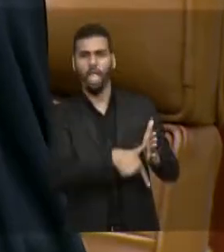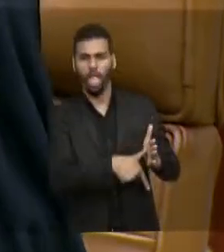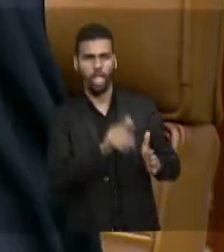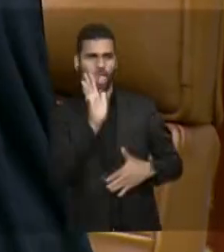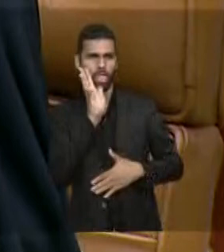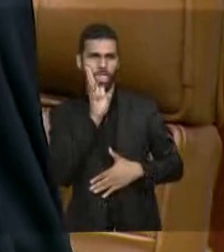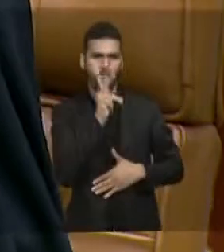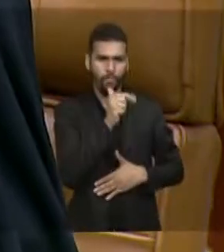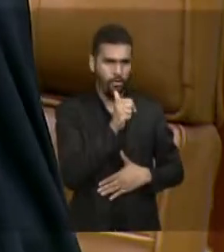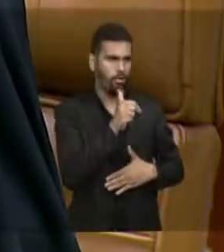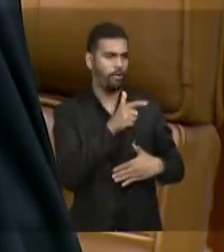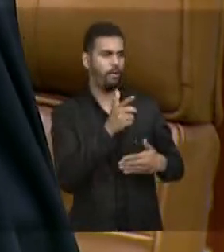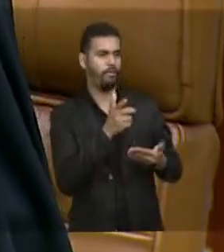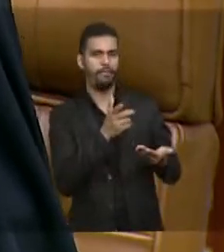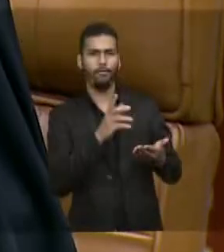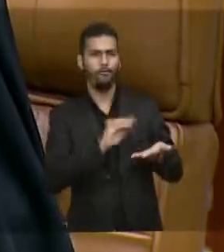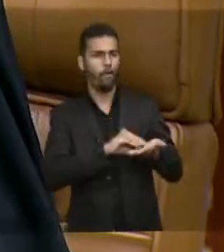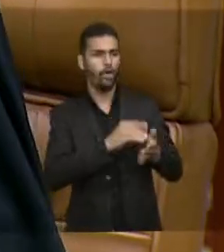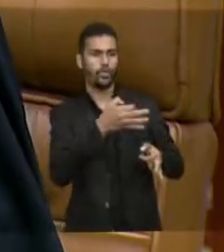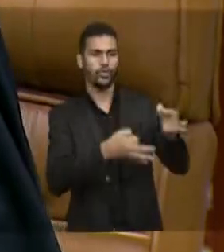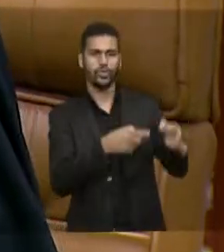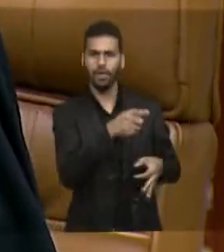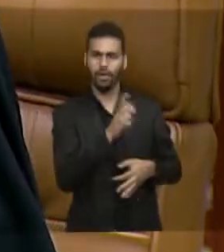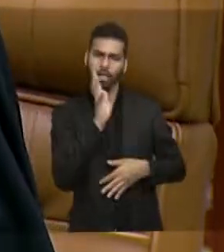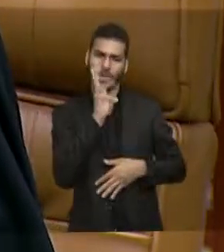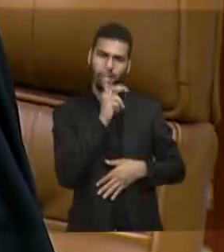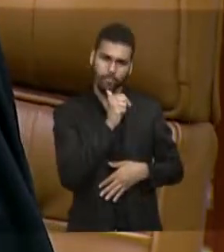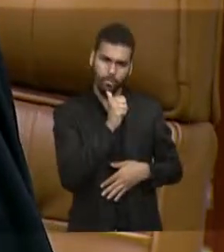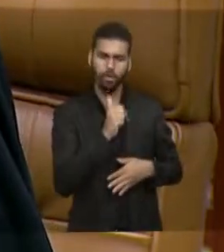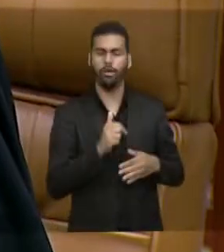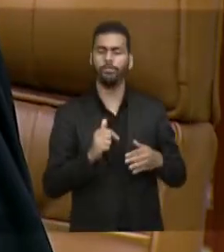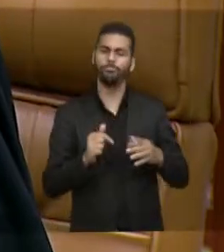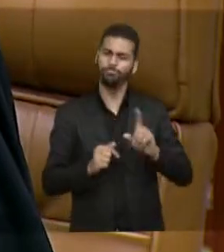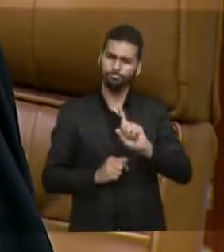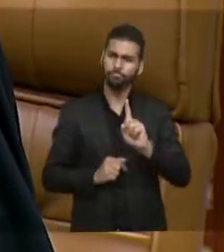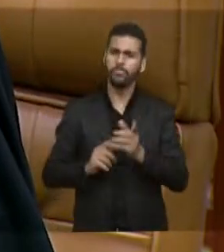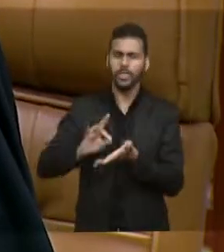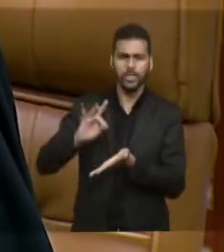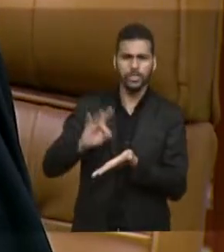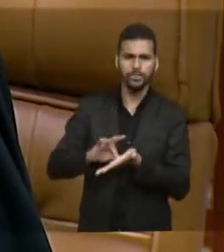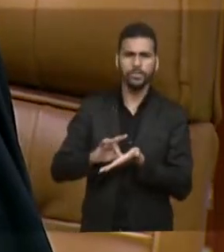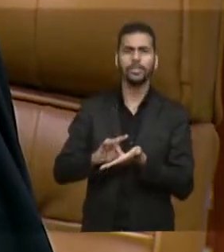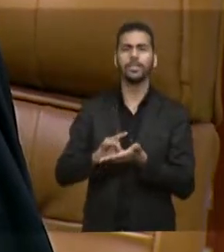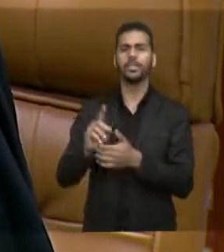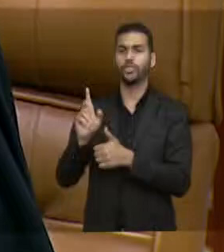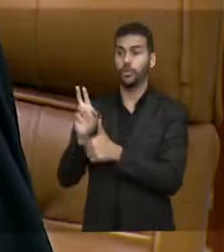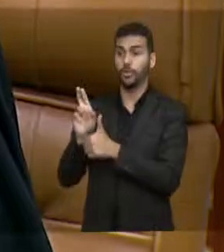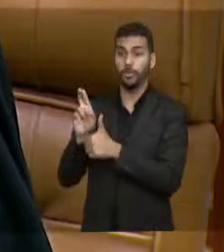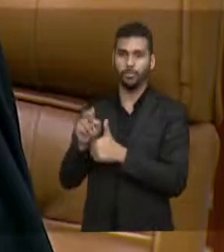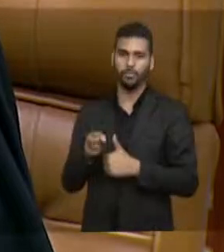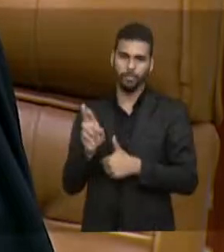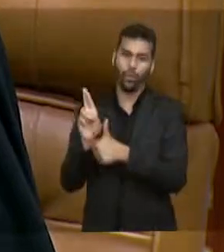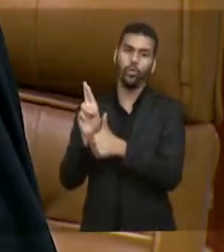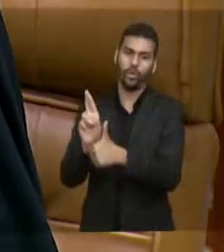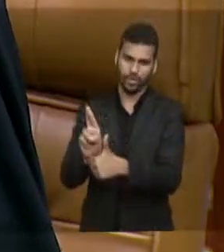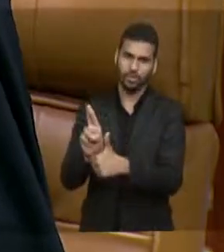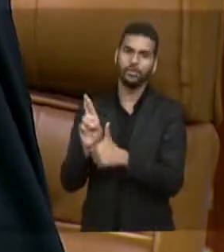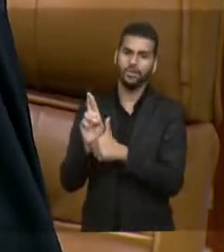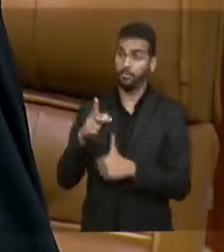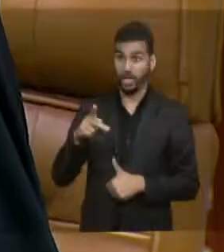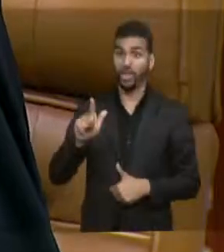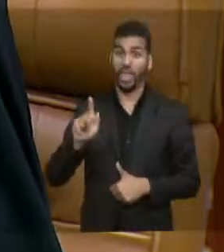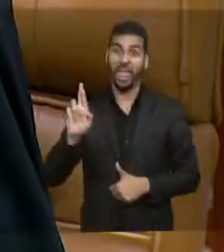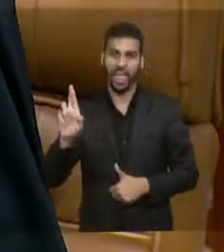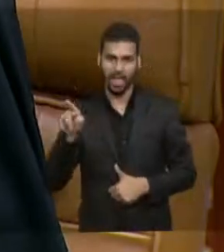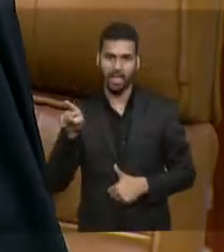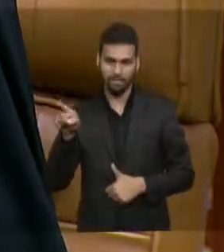ou não andando onde Na verdade e aqui também um elogio à Procuradoria Geral da República e a polícia federal é